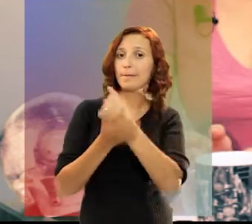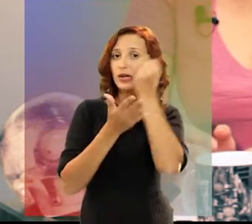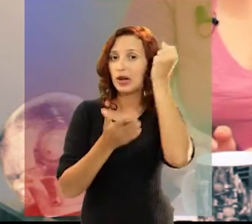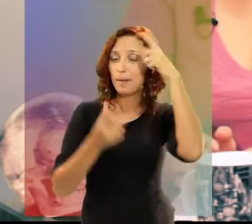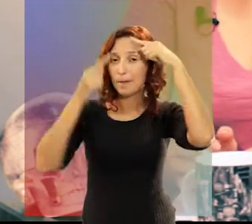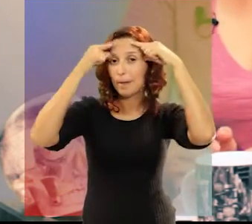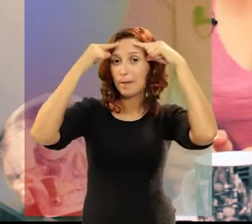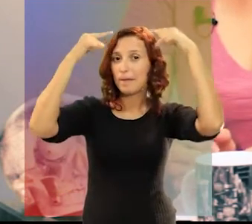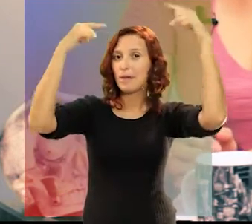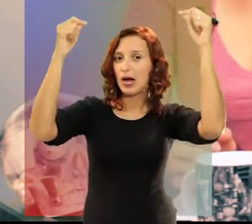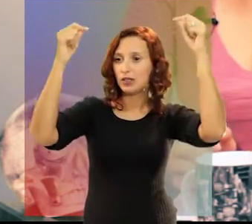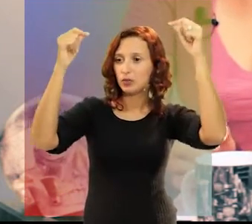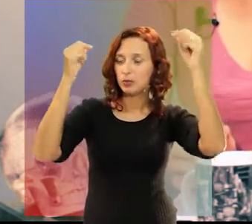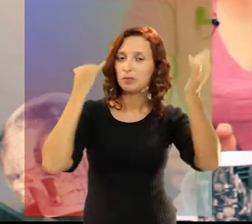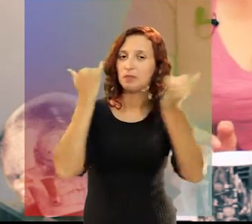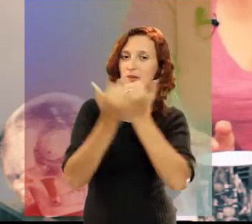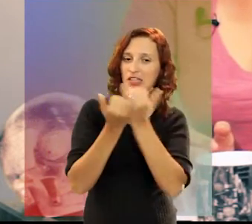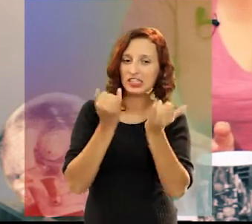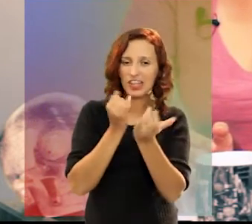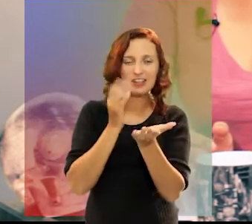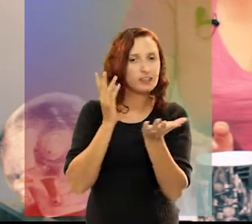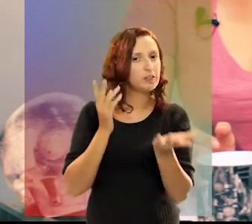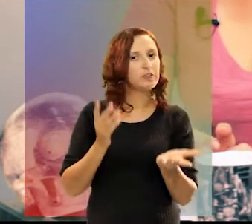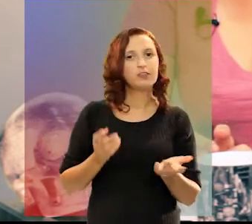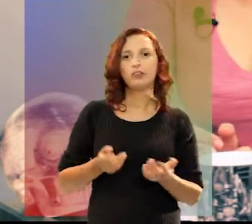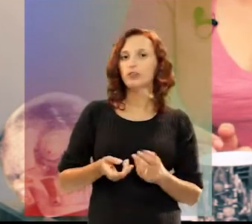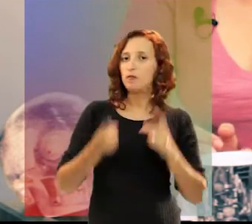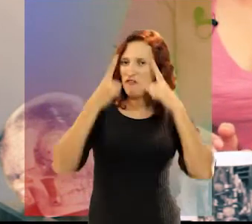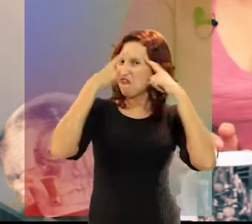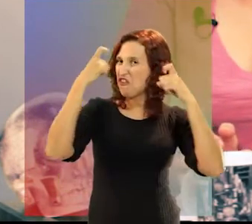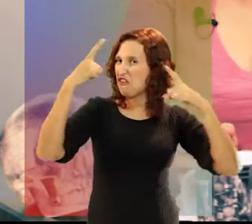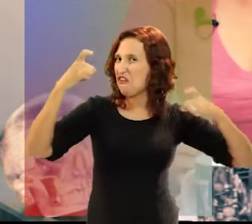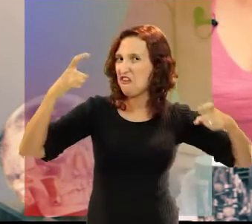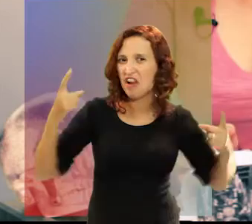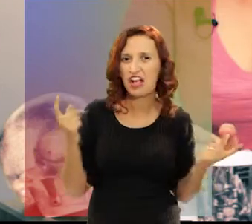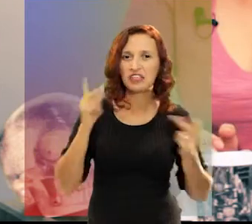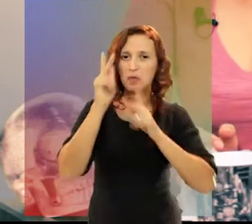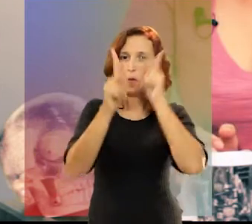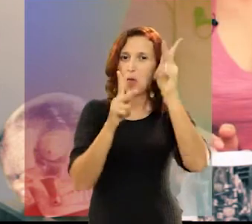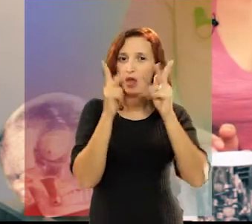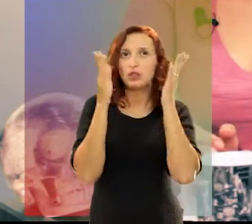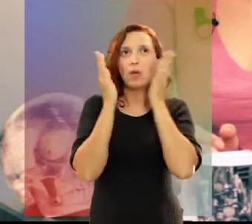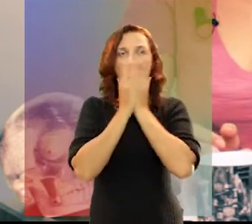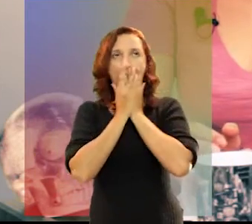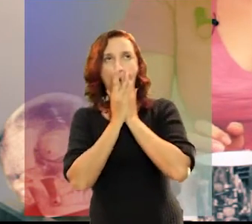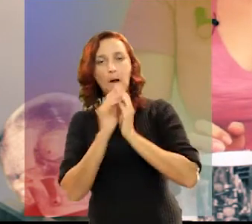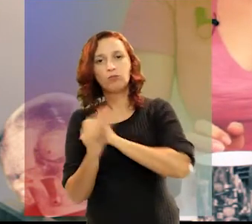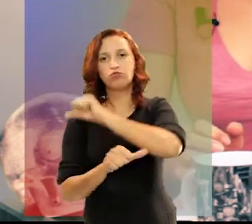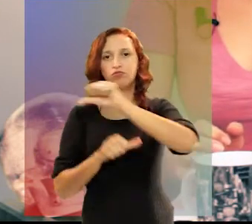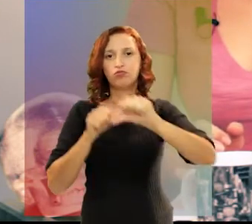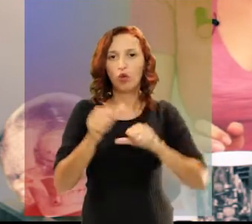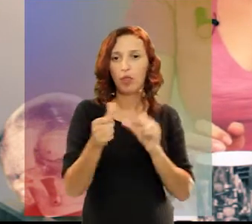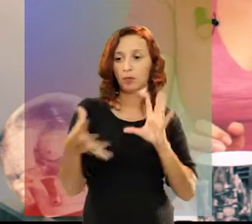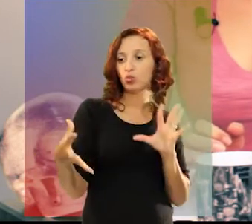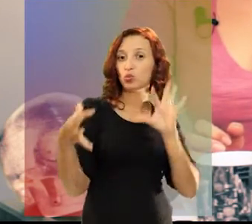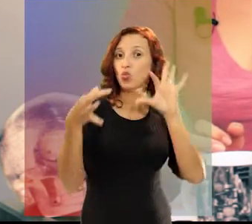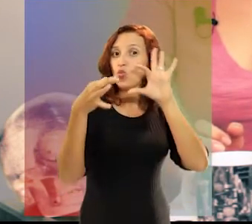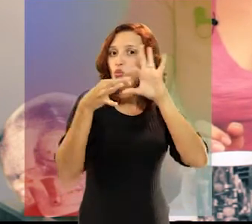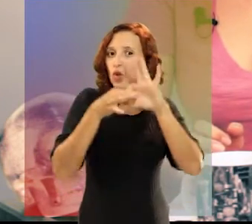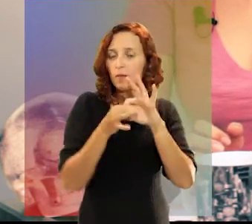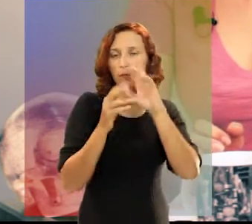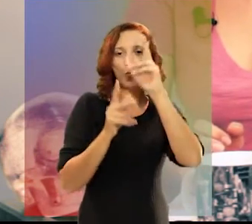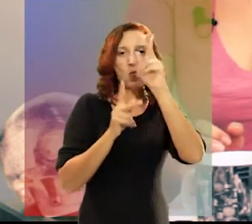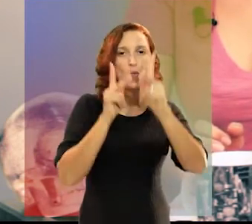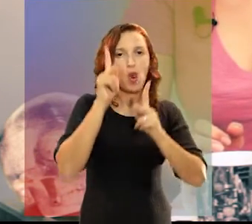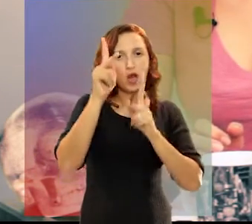do Batman tentar colocar a população nos eixos pelas próprias mãos, conseguir fazer isso, depois fazer a população se unir